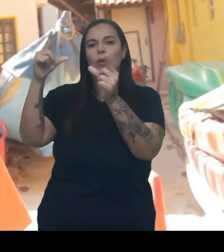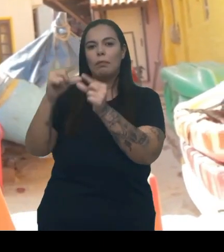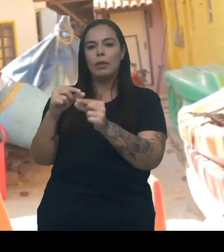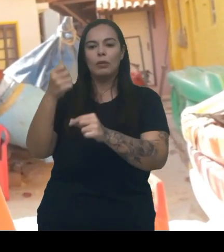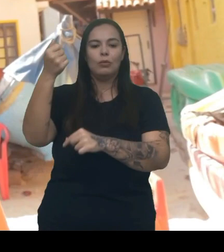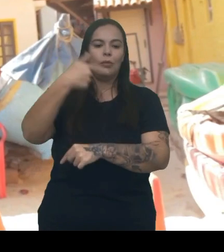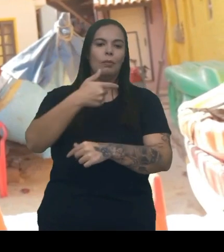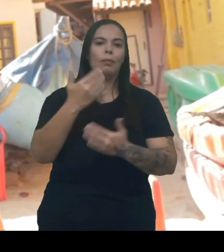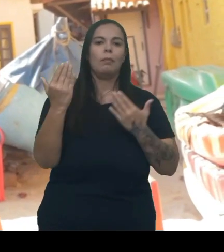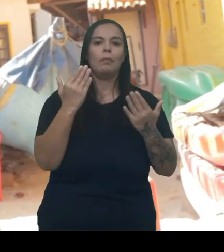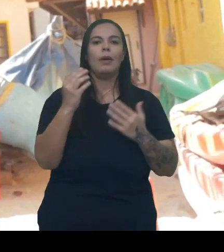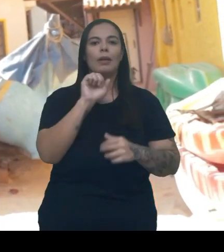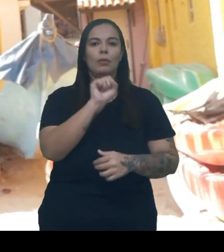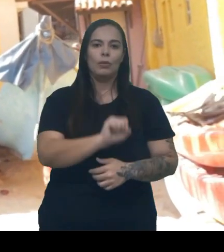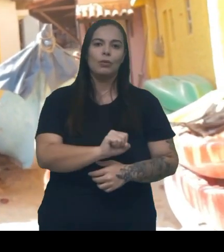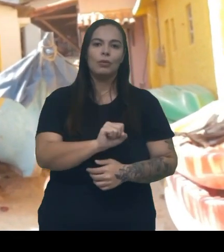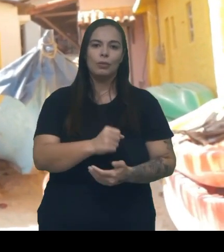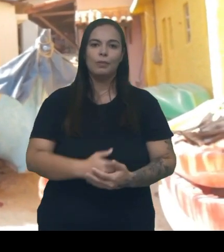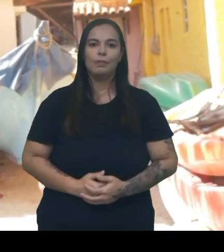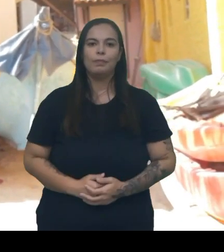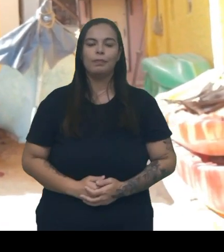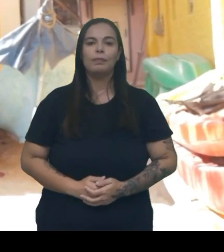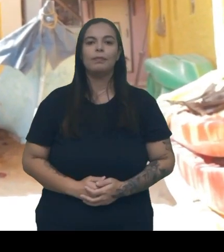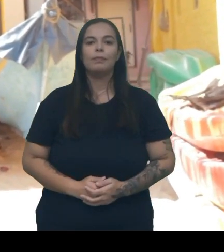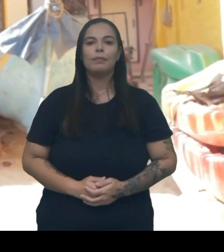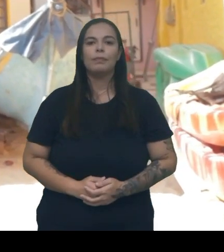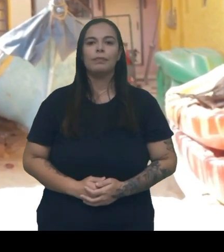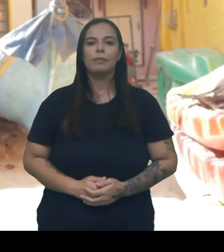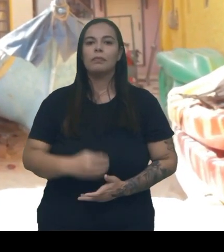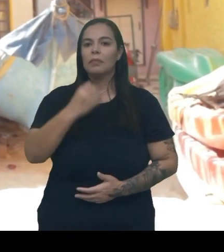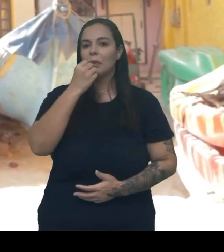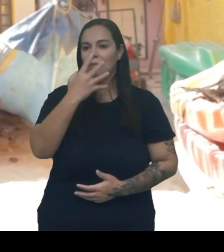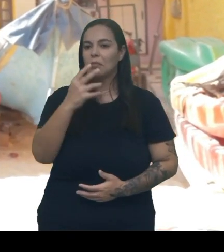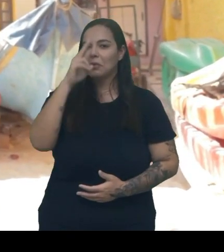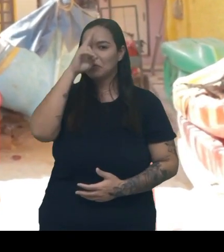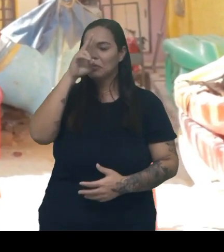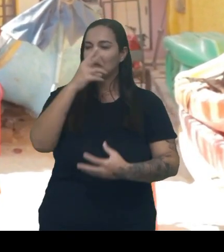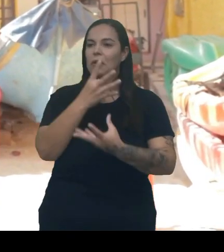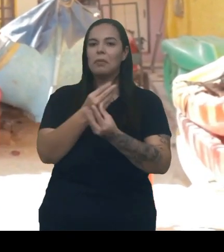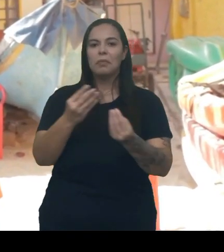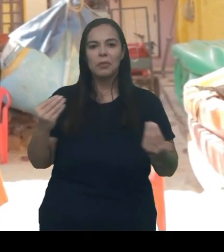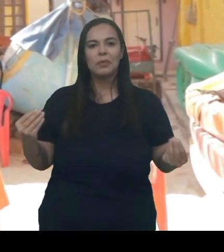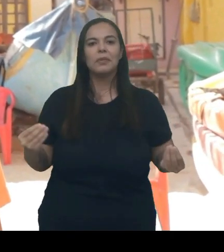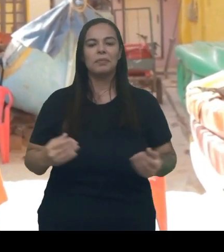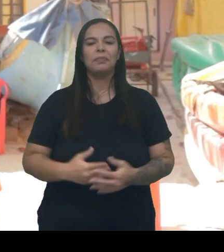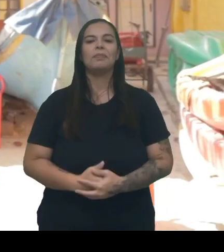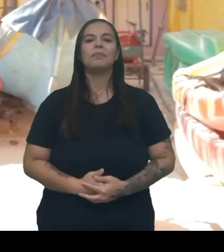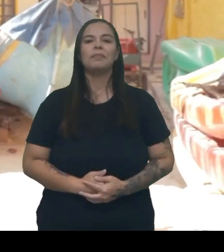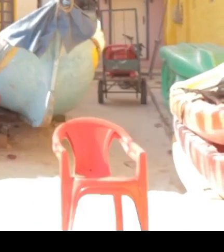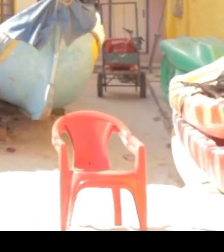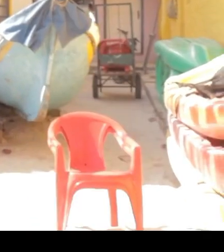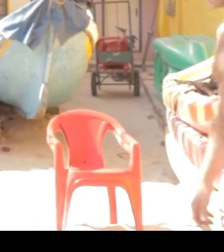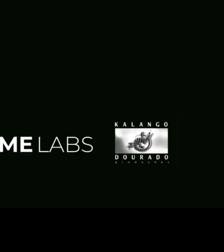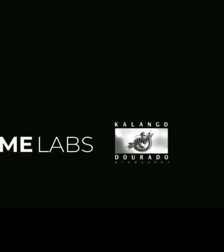que a tainha do sul. Tá entendendo? Muito bom, muita história. Beleza?